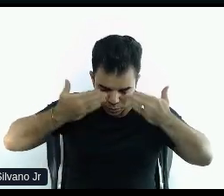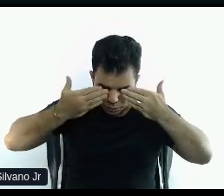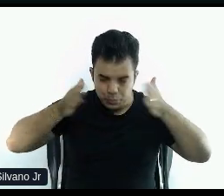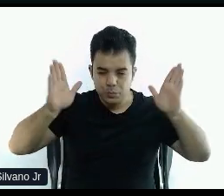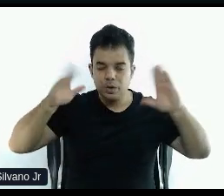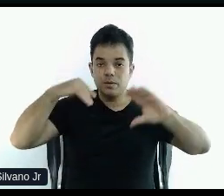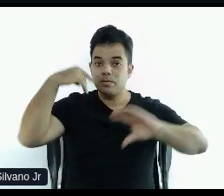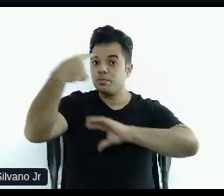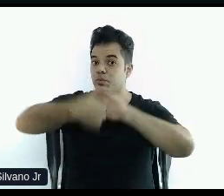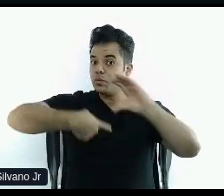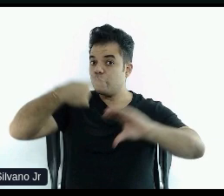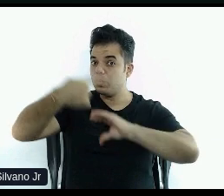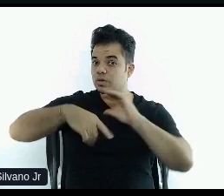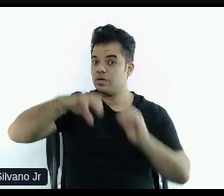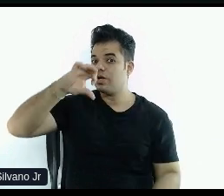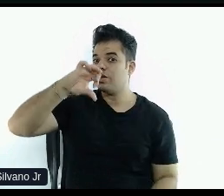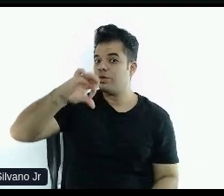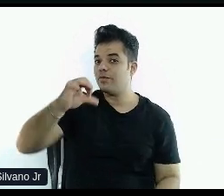que